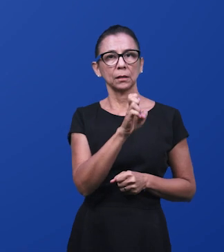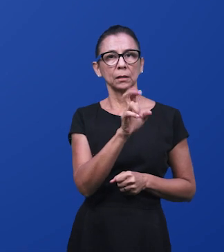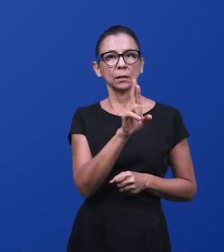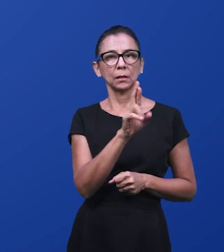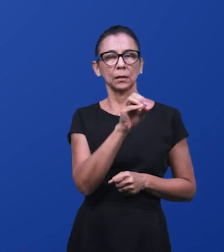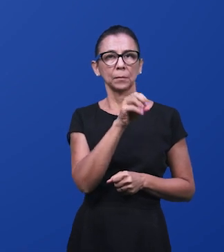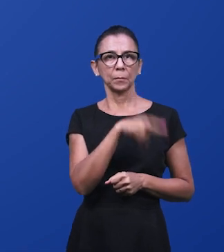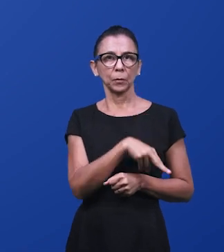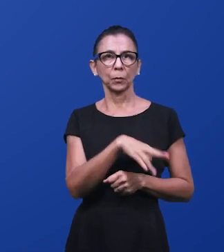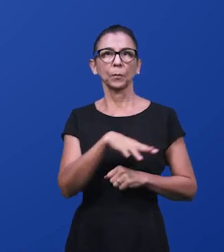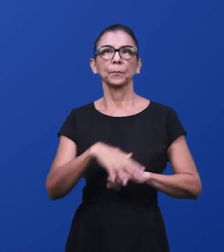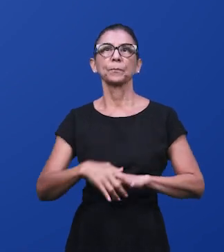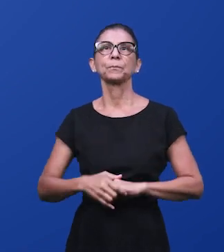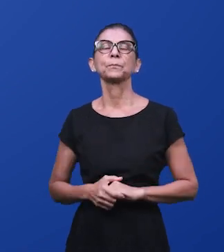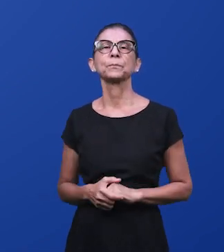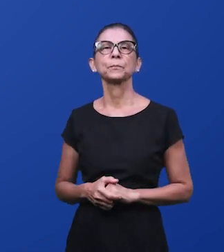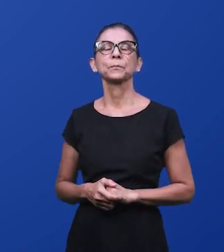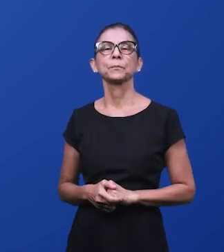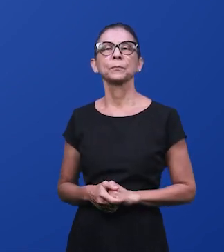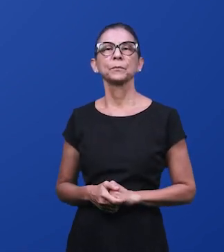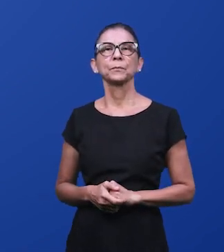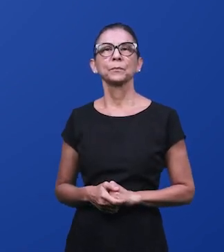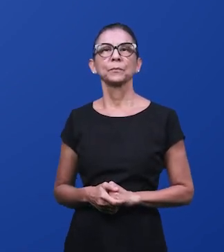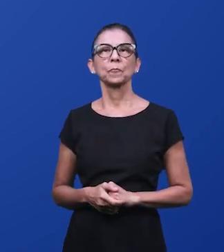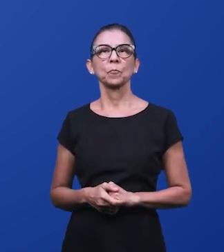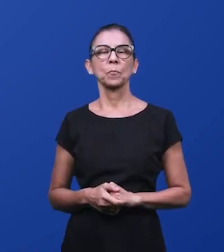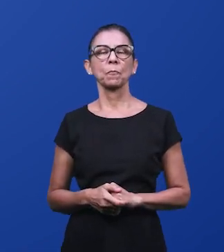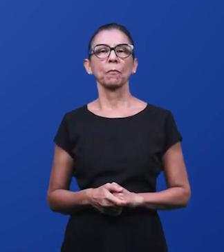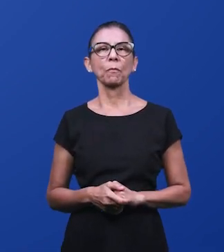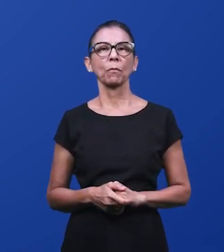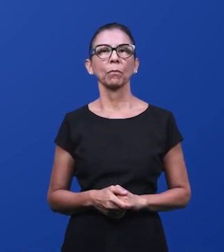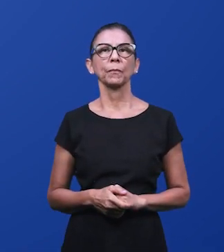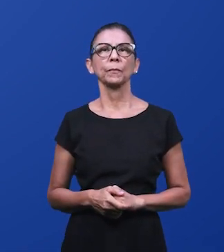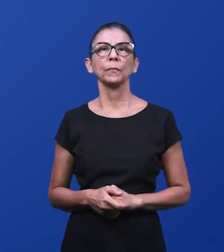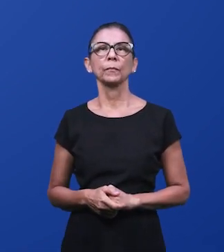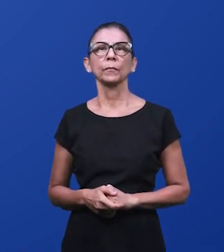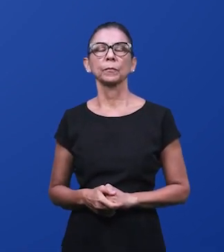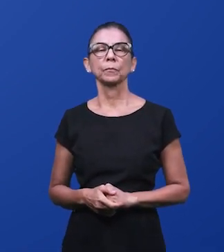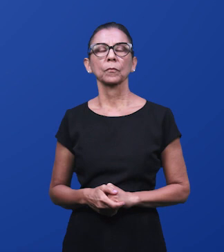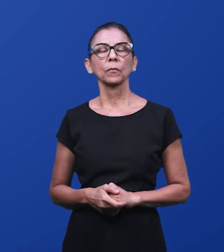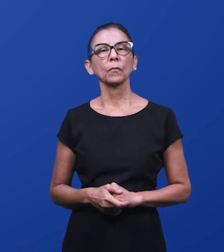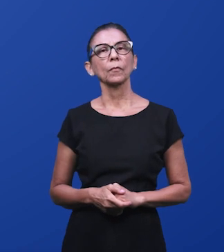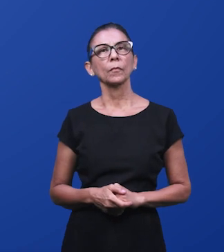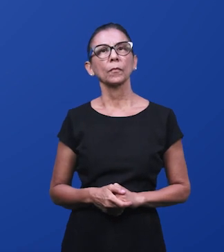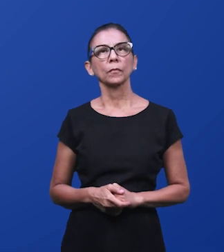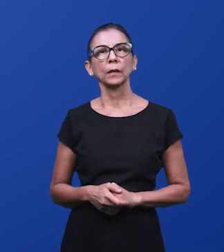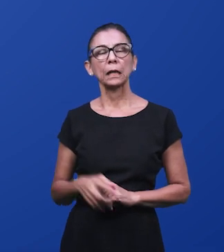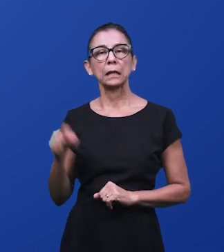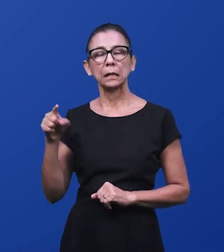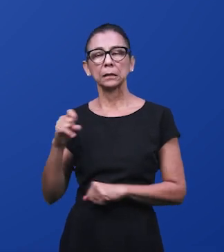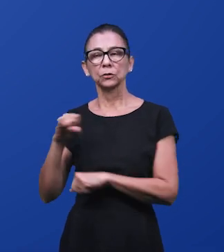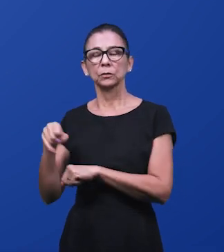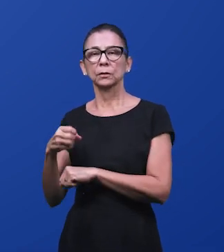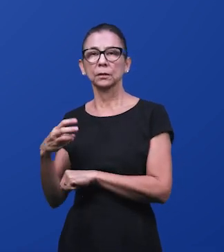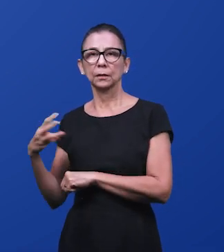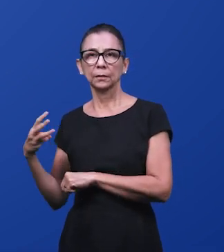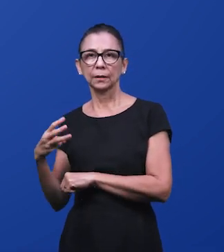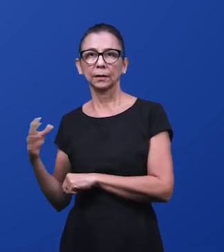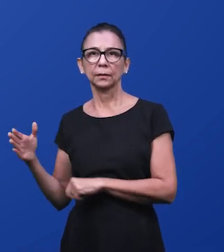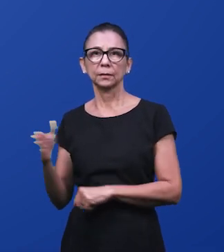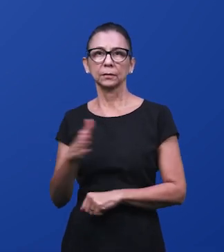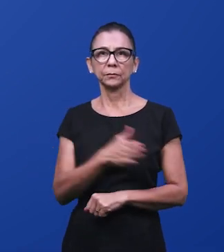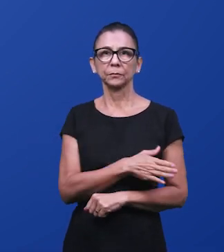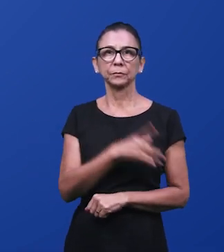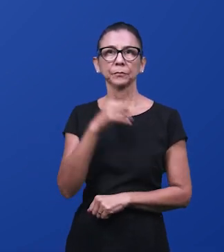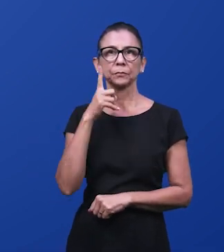a resposta no primeiro livro de Reis, no capítulo 2, versículo 11, na segunda